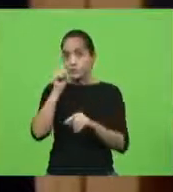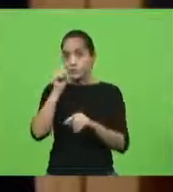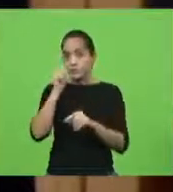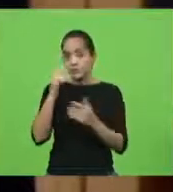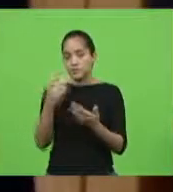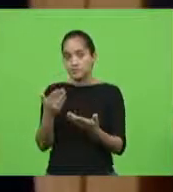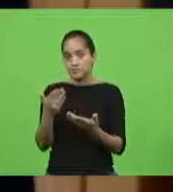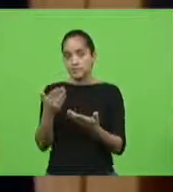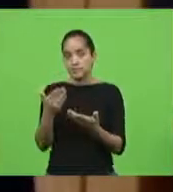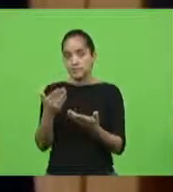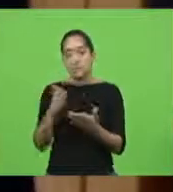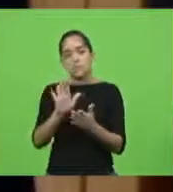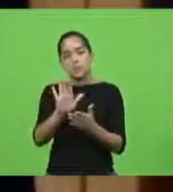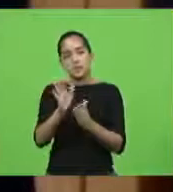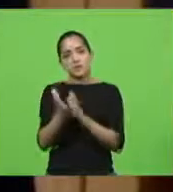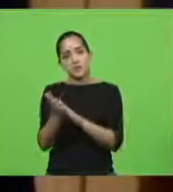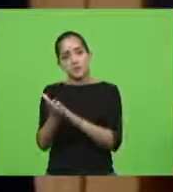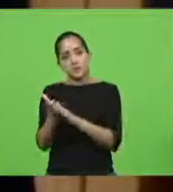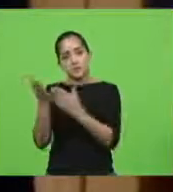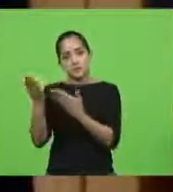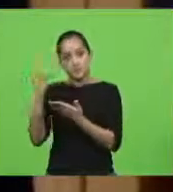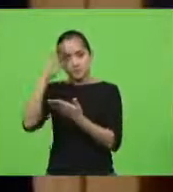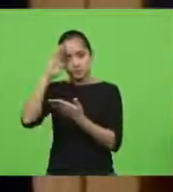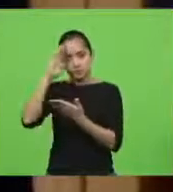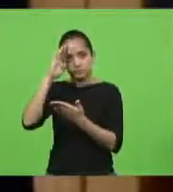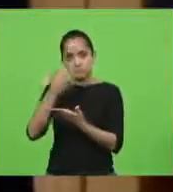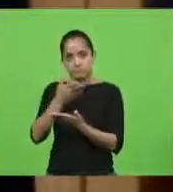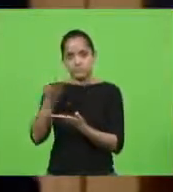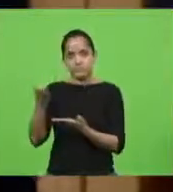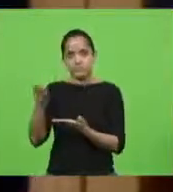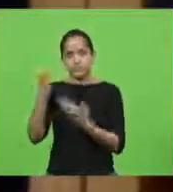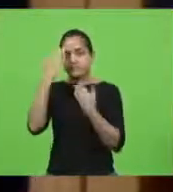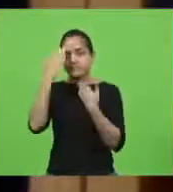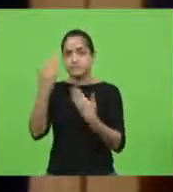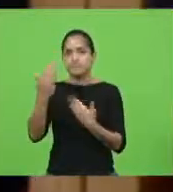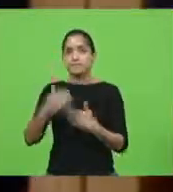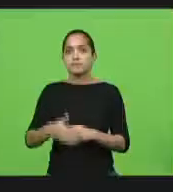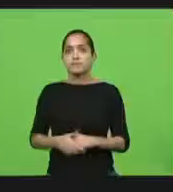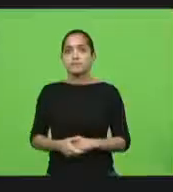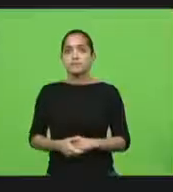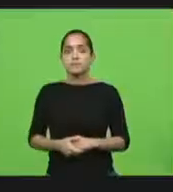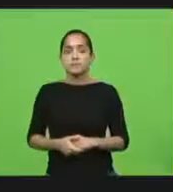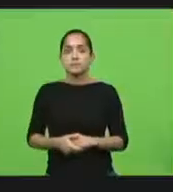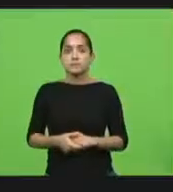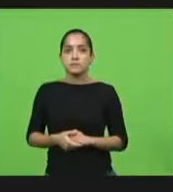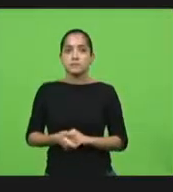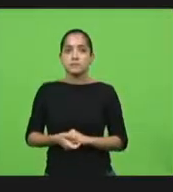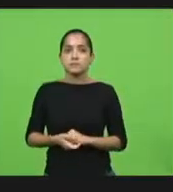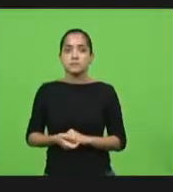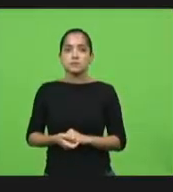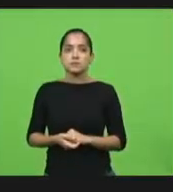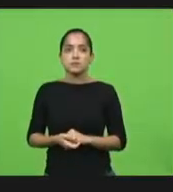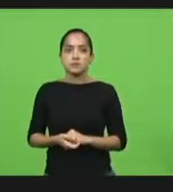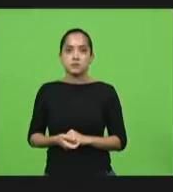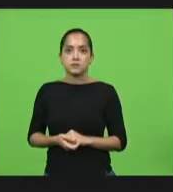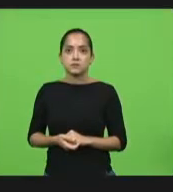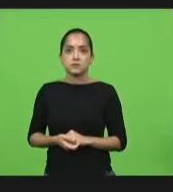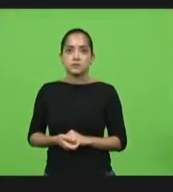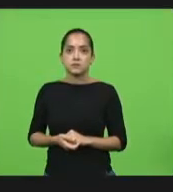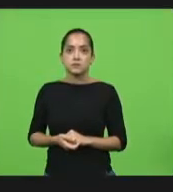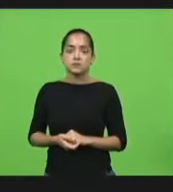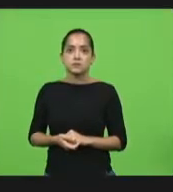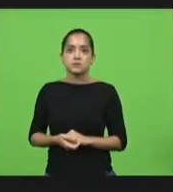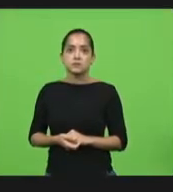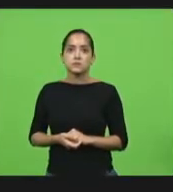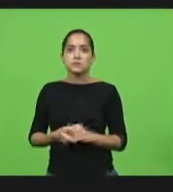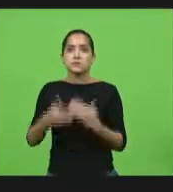vez, parabéns ao Sargento Lima, aos colegas, e muito obrigada ao coronel Charles. Muito obrigado, deputada Paulinha. Deputado